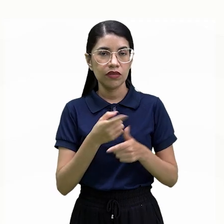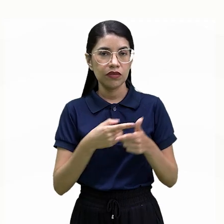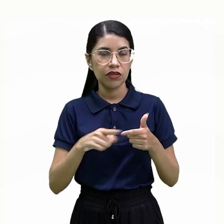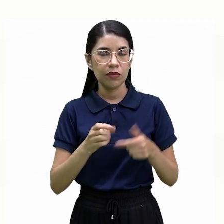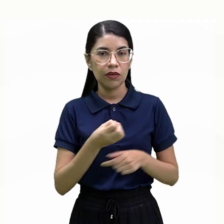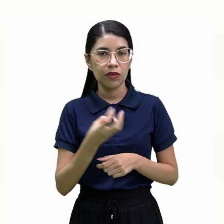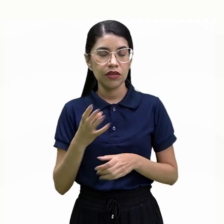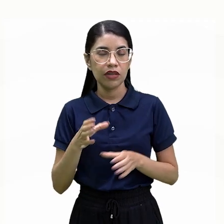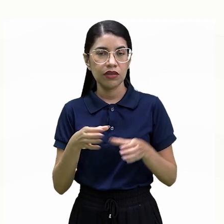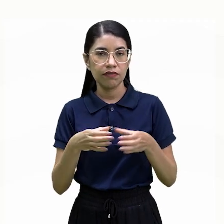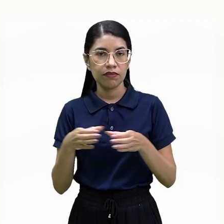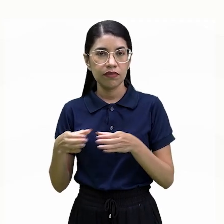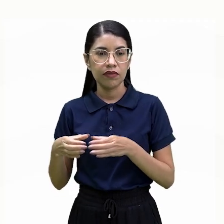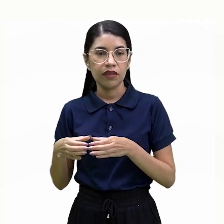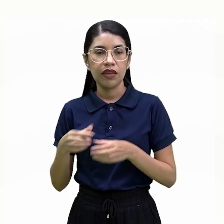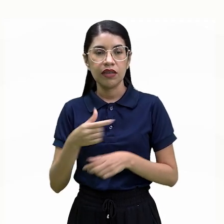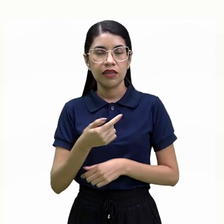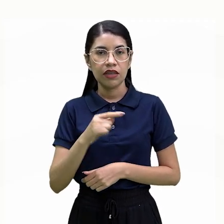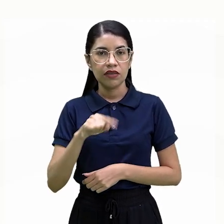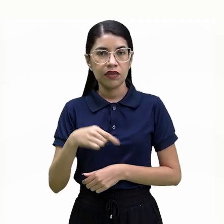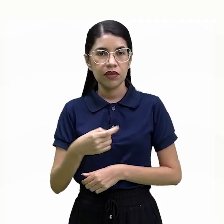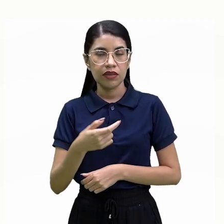classes. Vai dar aproximadamente